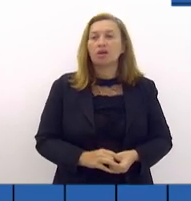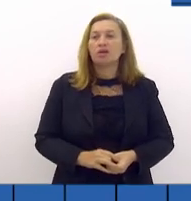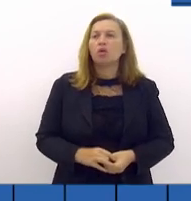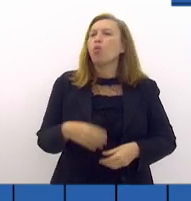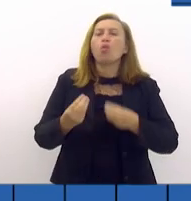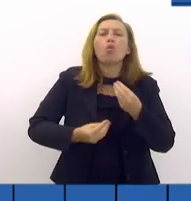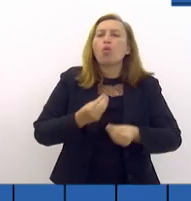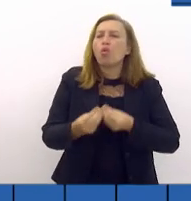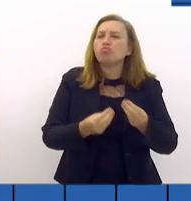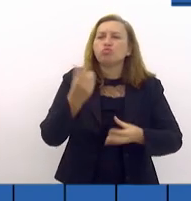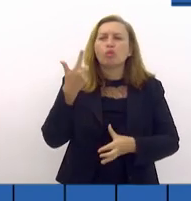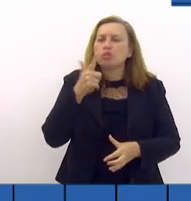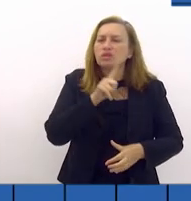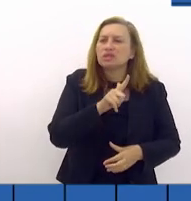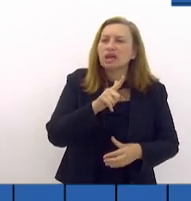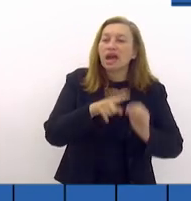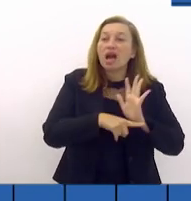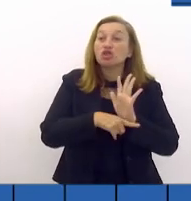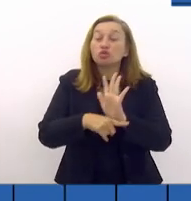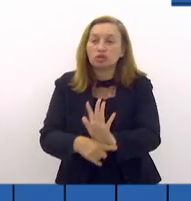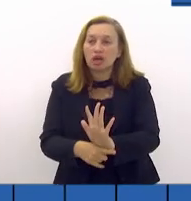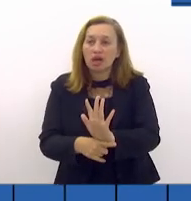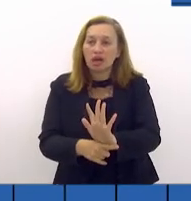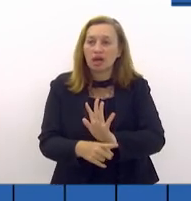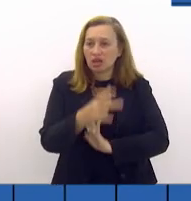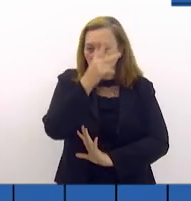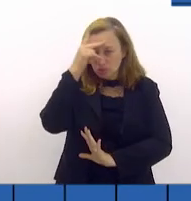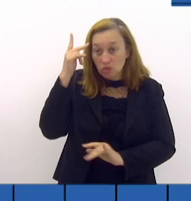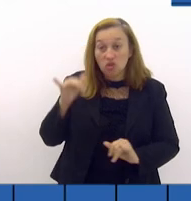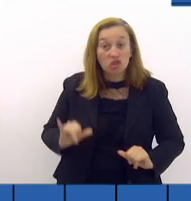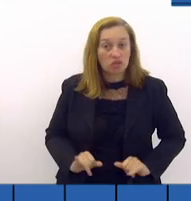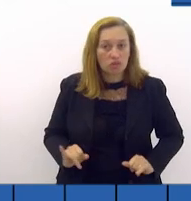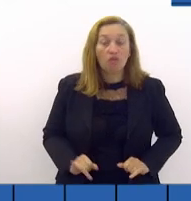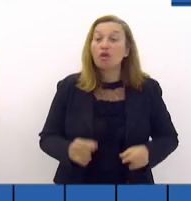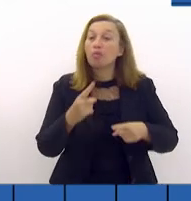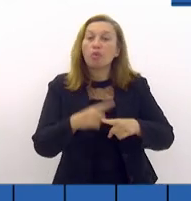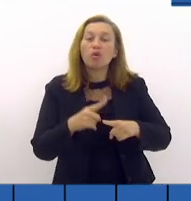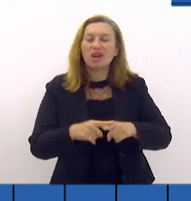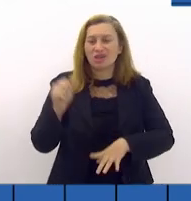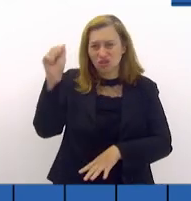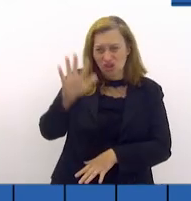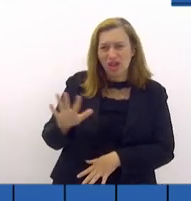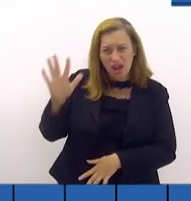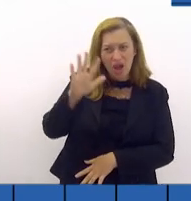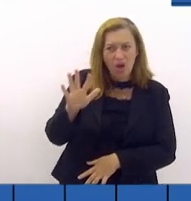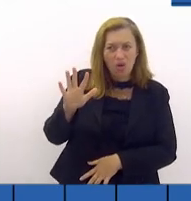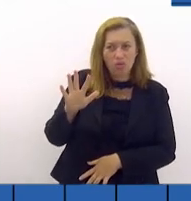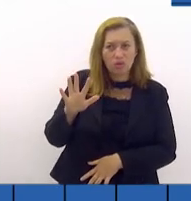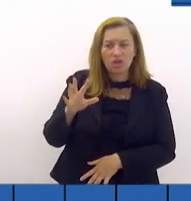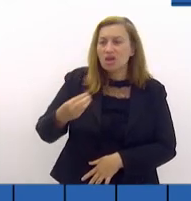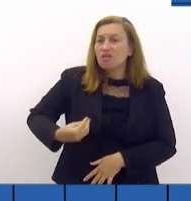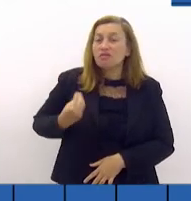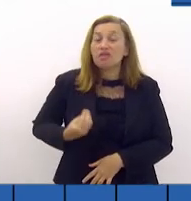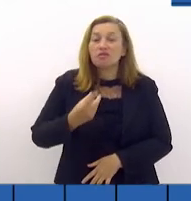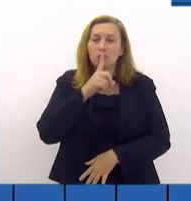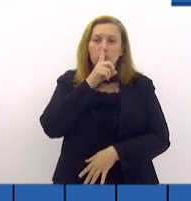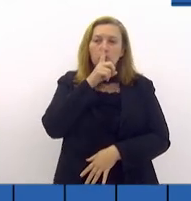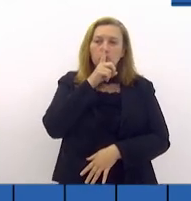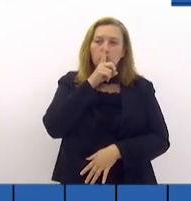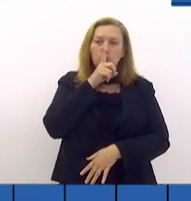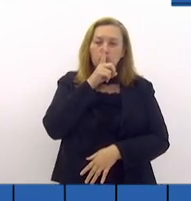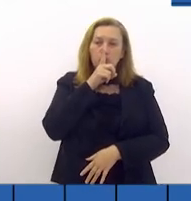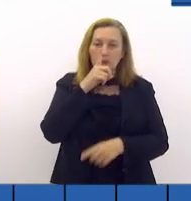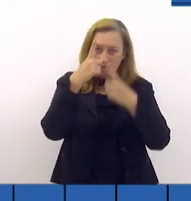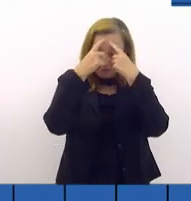como é que a gente consegue ajudar essas vítimas, né? Porque de um modo geral elas vivem de forma silenciosa essa